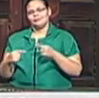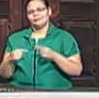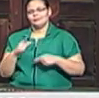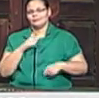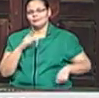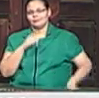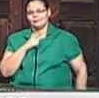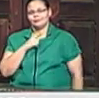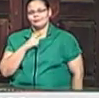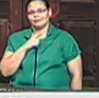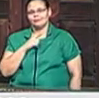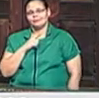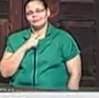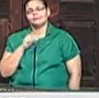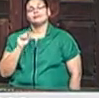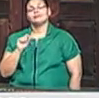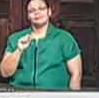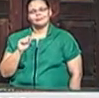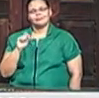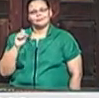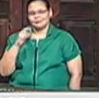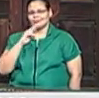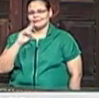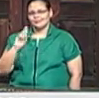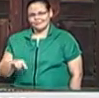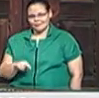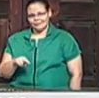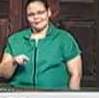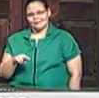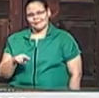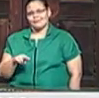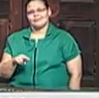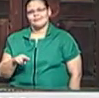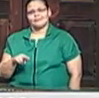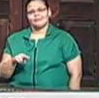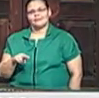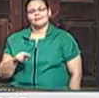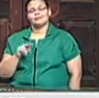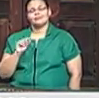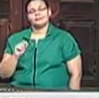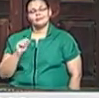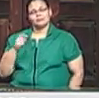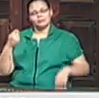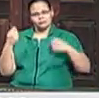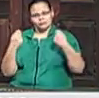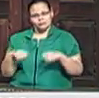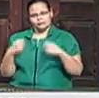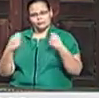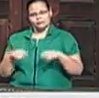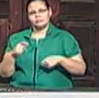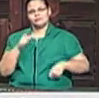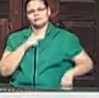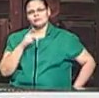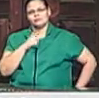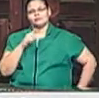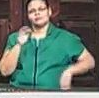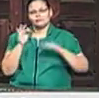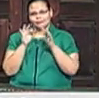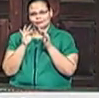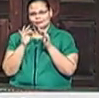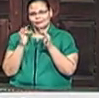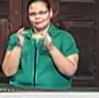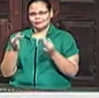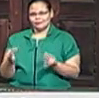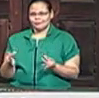Tenha sido a razão que seja, é preciso que se tenha a humildade